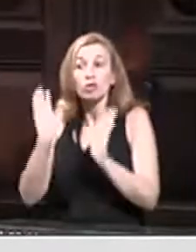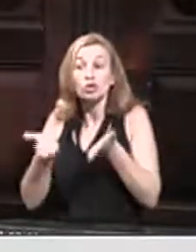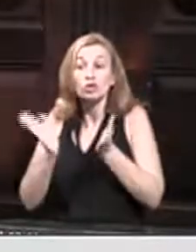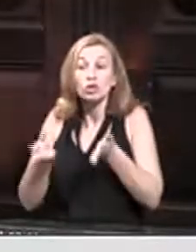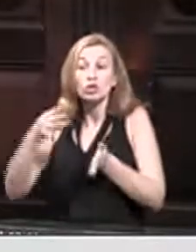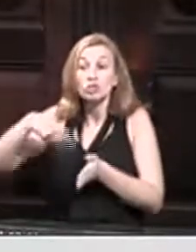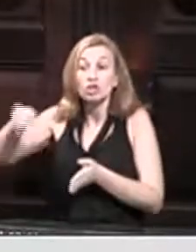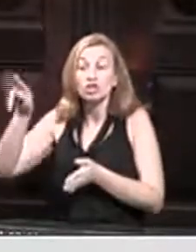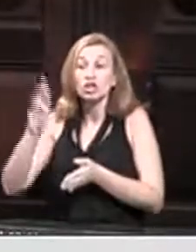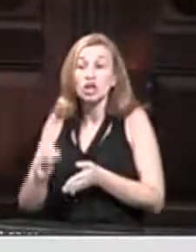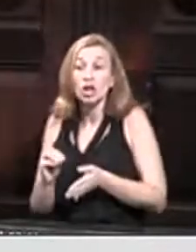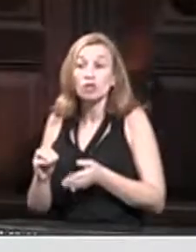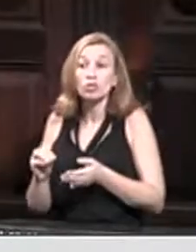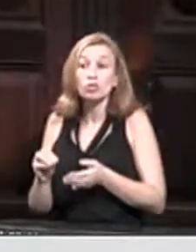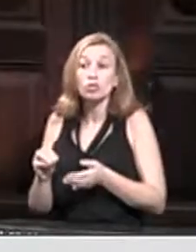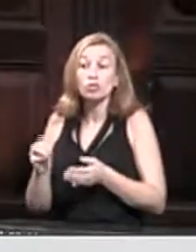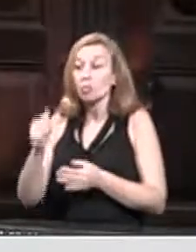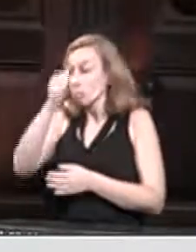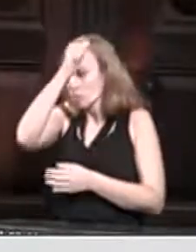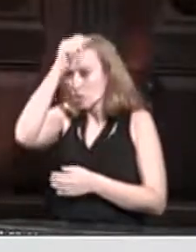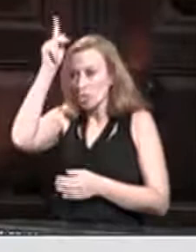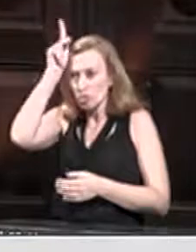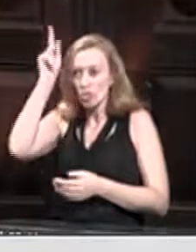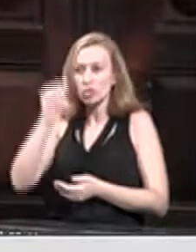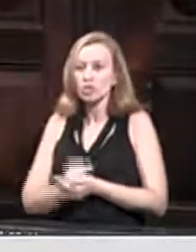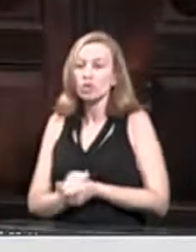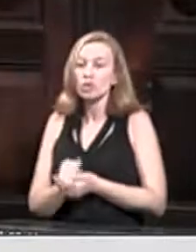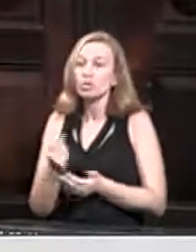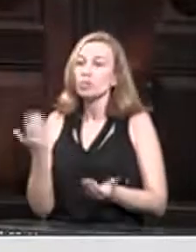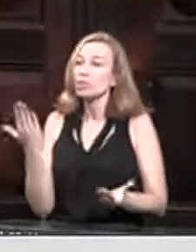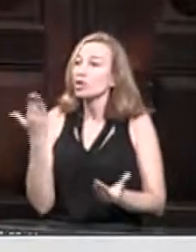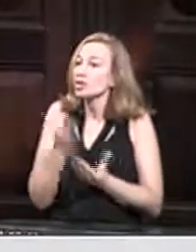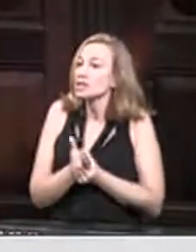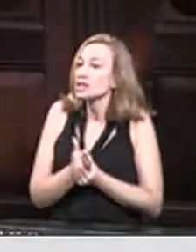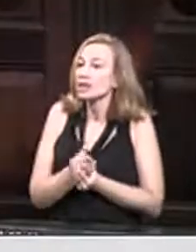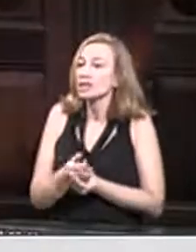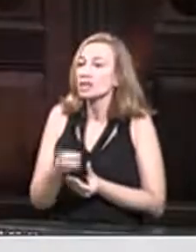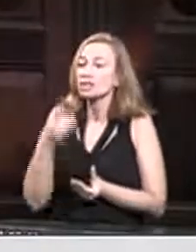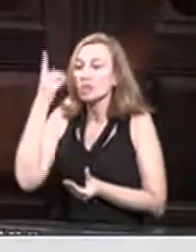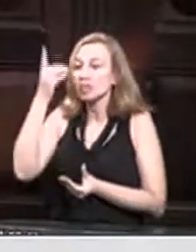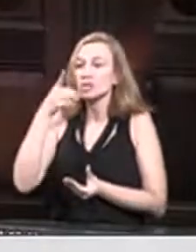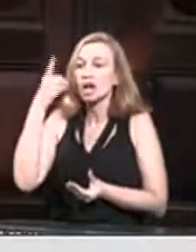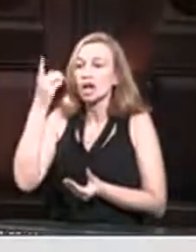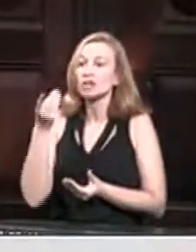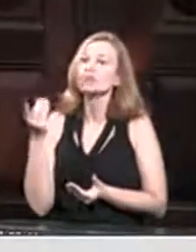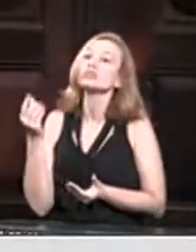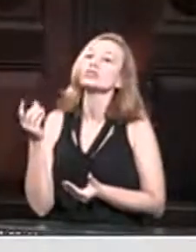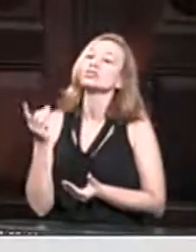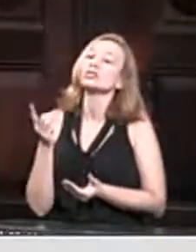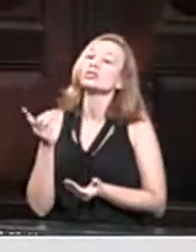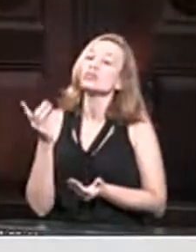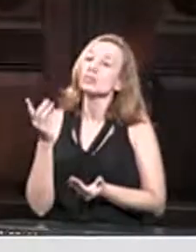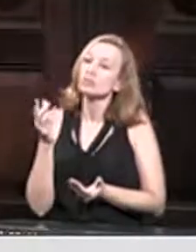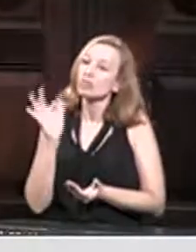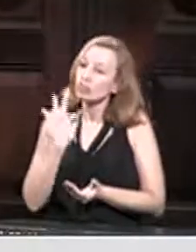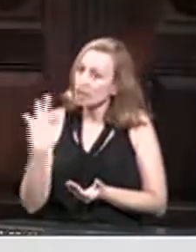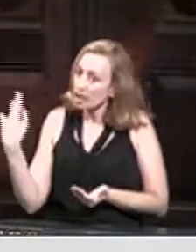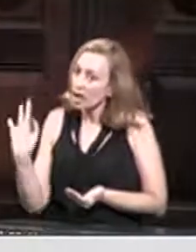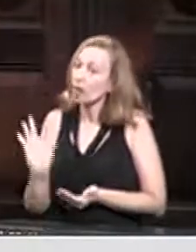Ministério Público Federal processa deputados do Distrito Federal